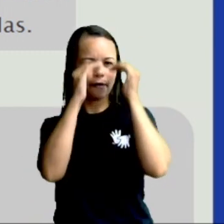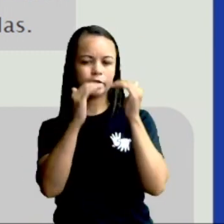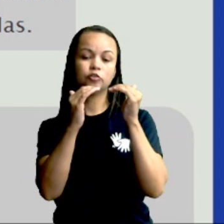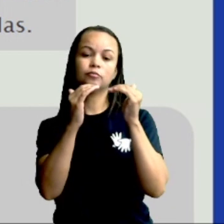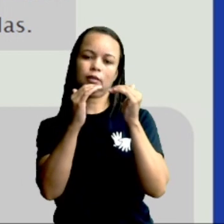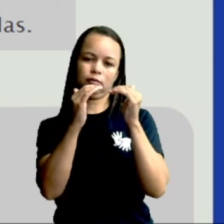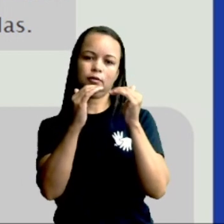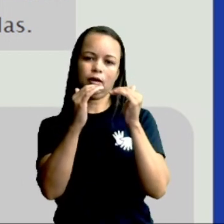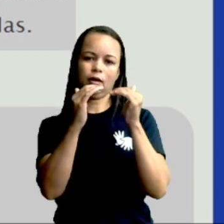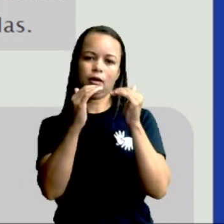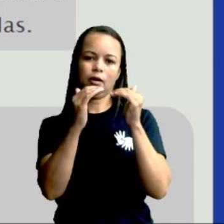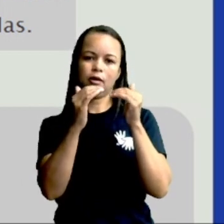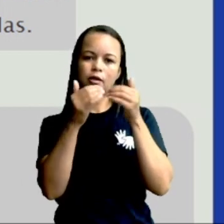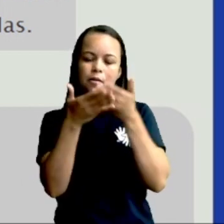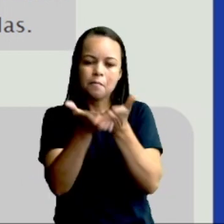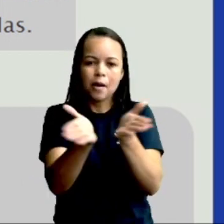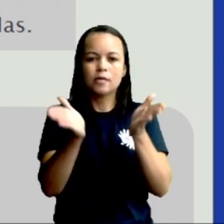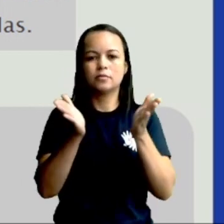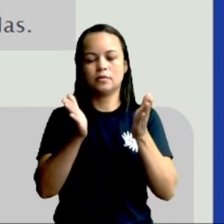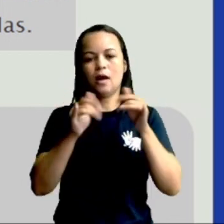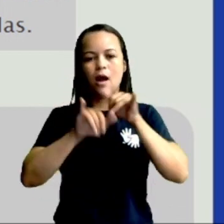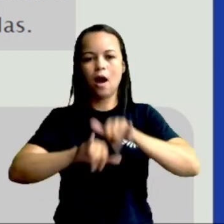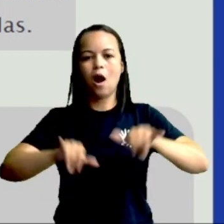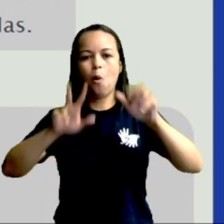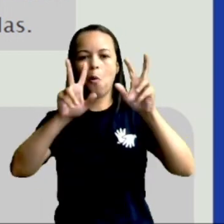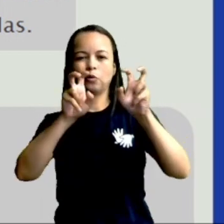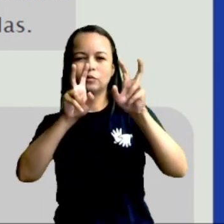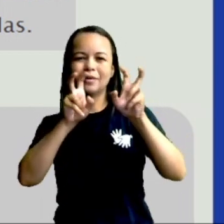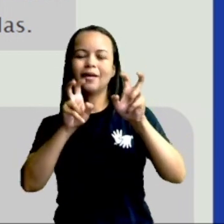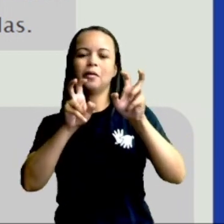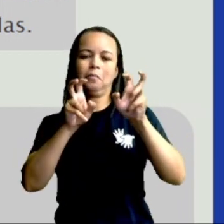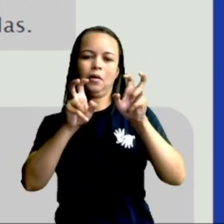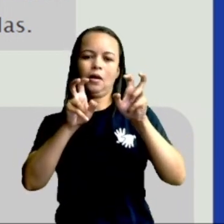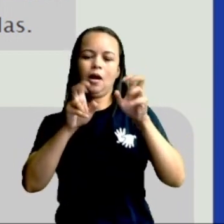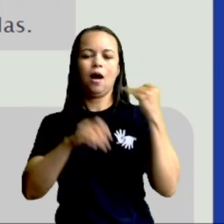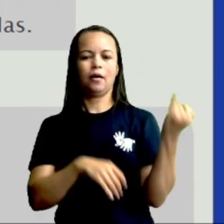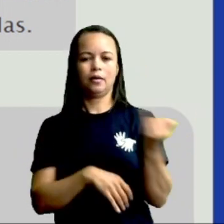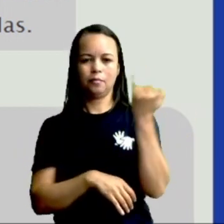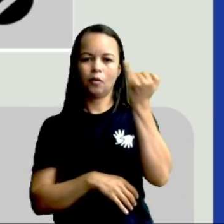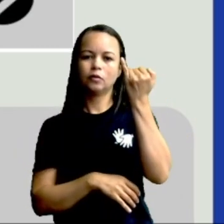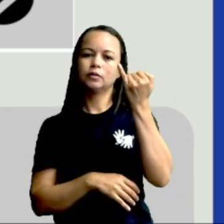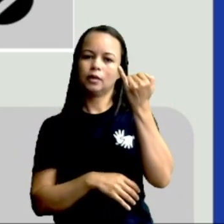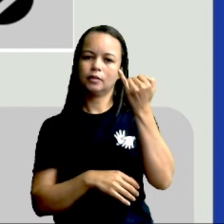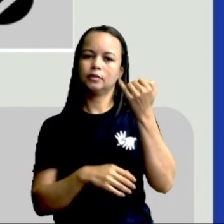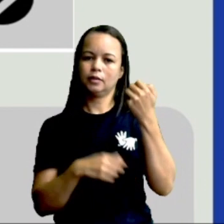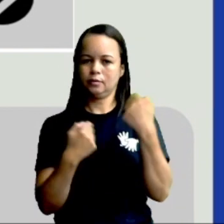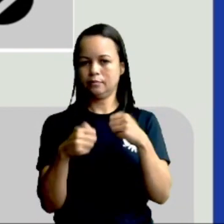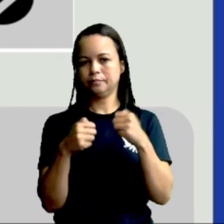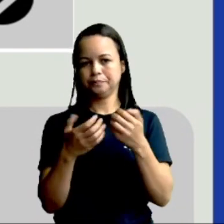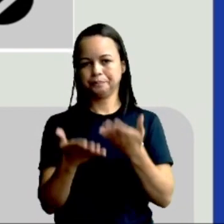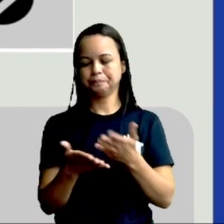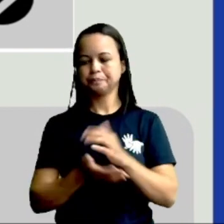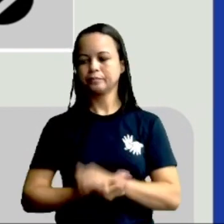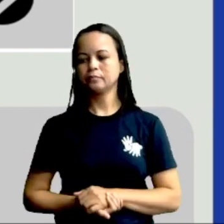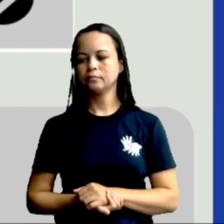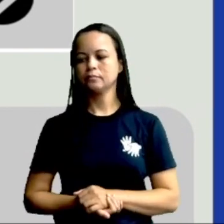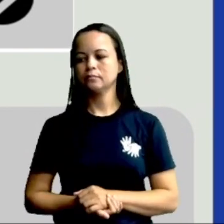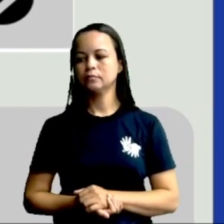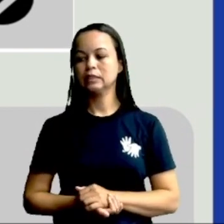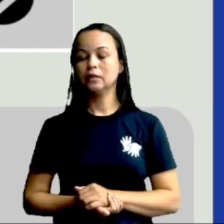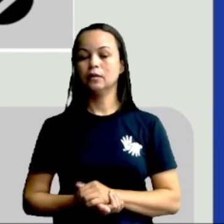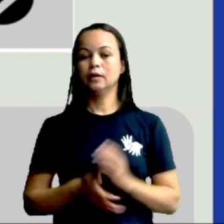Respeitar e passar esse tema com a importância que ele merece. E aí,